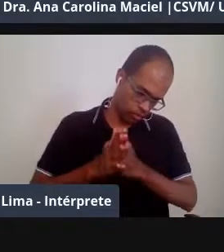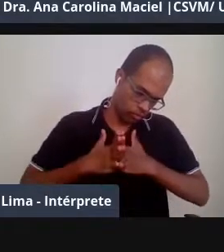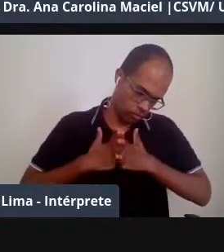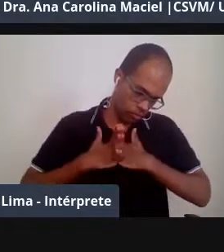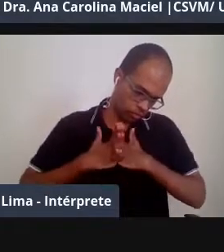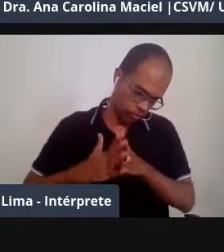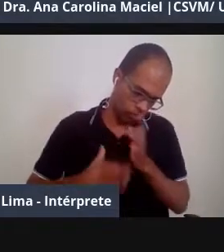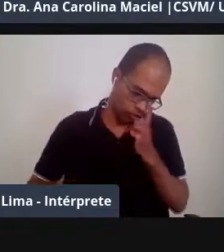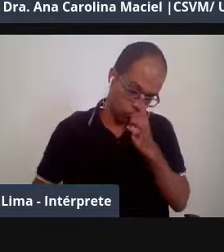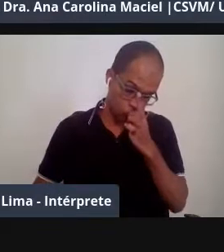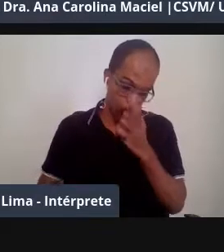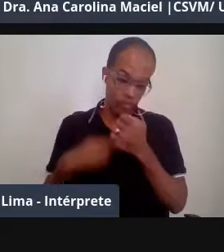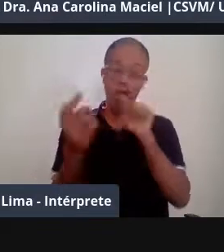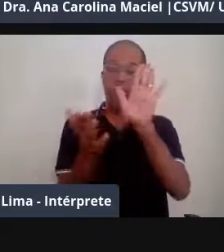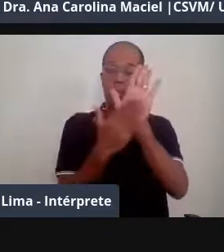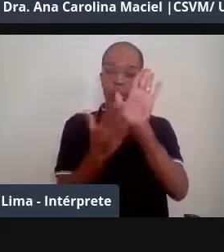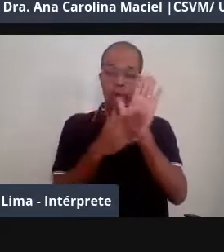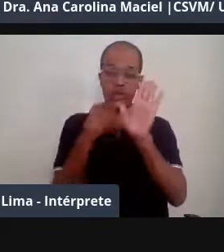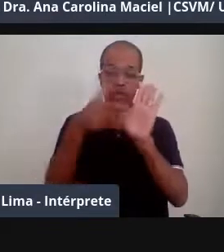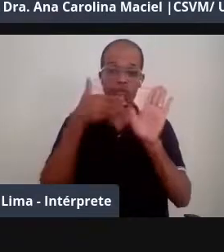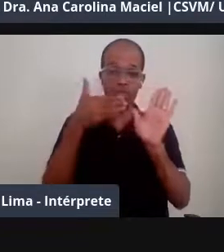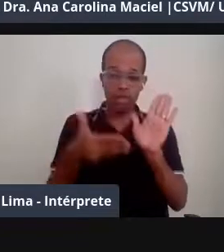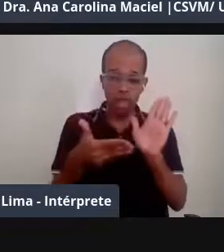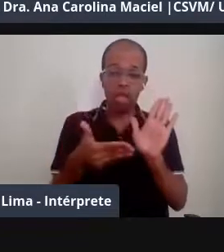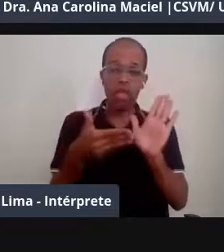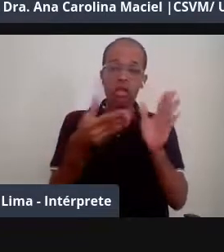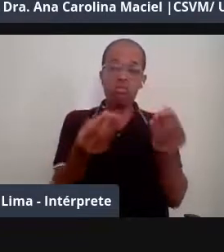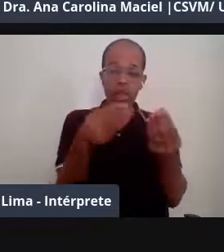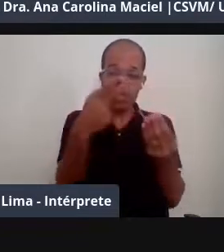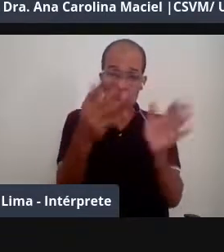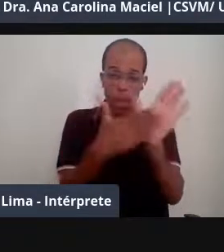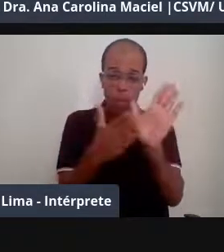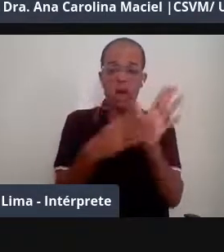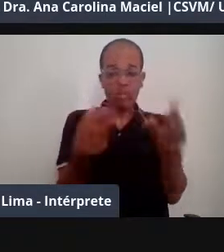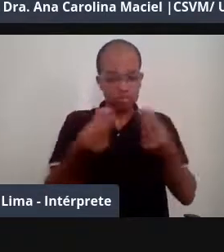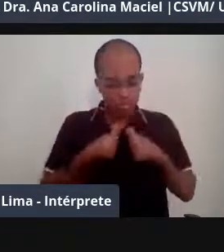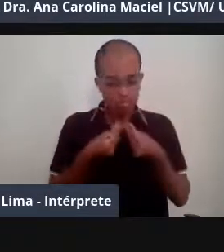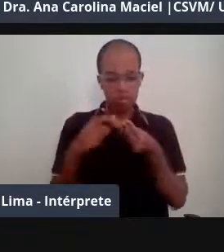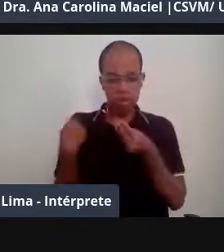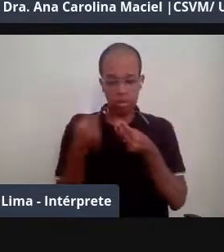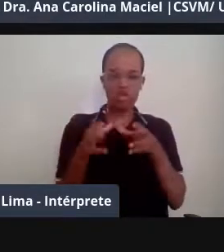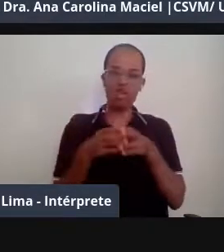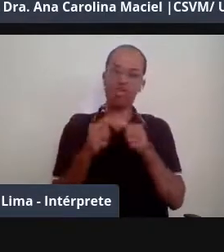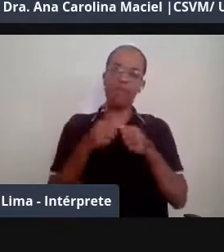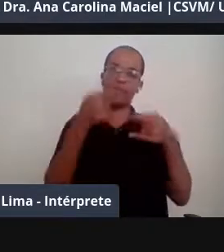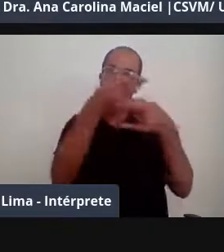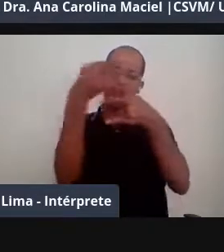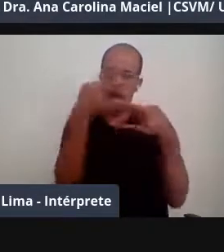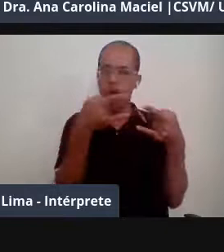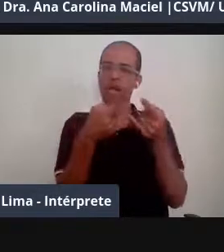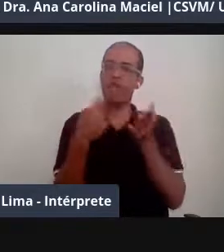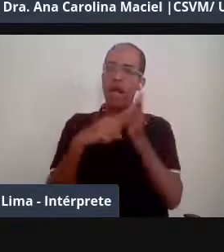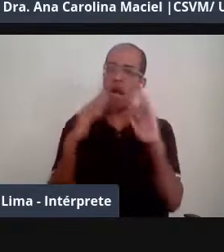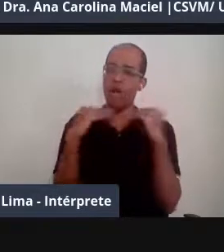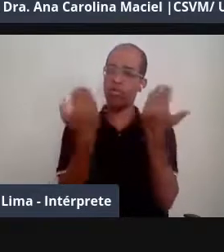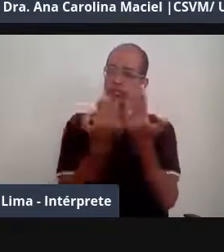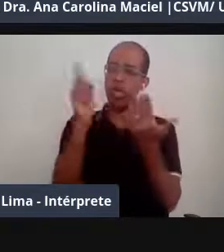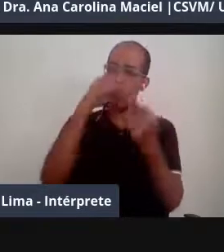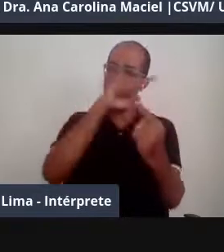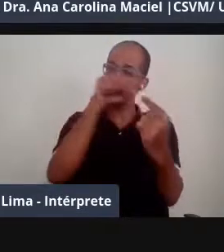propostas que você tem, encaminhe para nós, porque a live, as audiências públicas têm esse